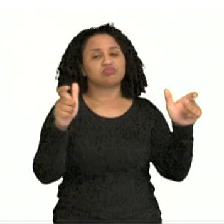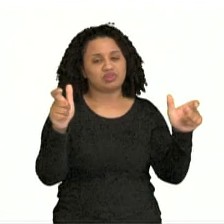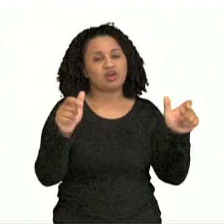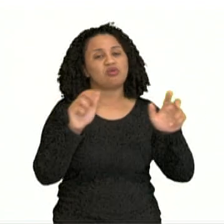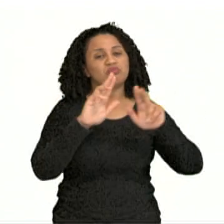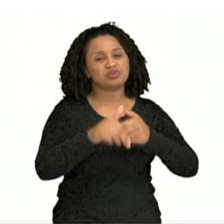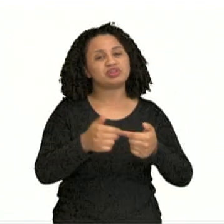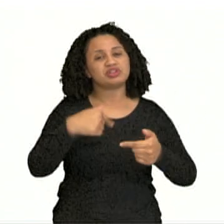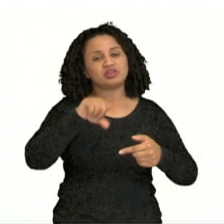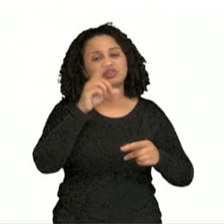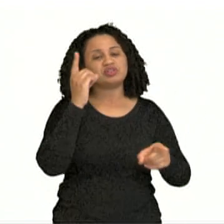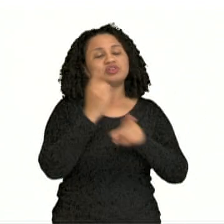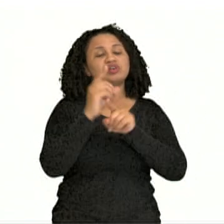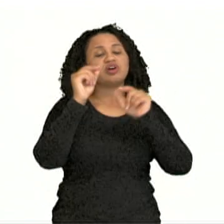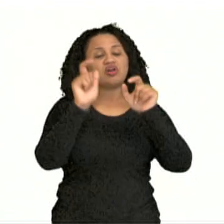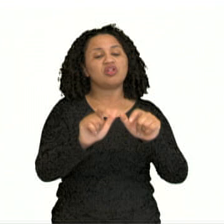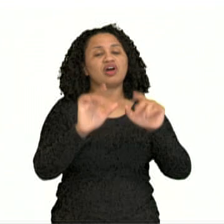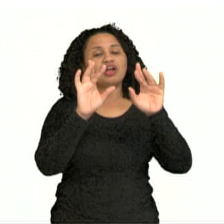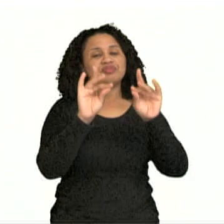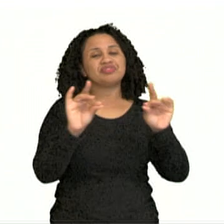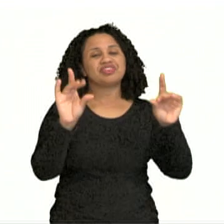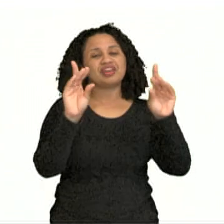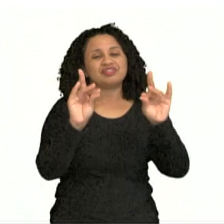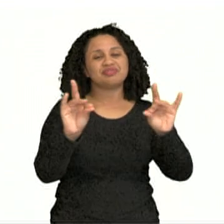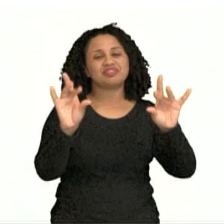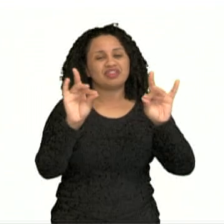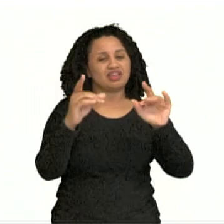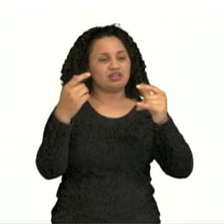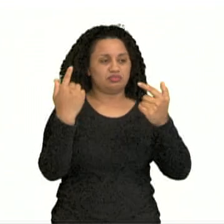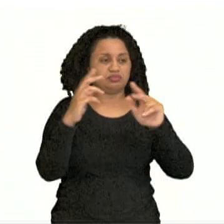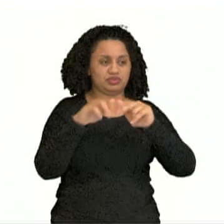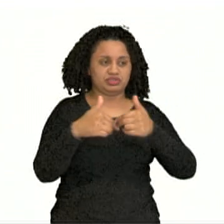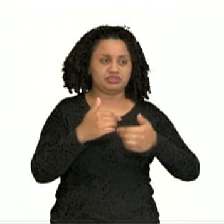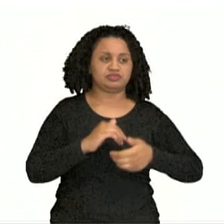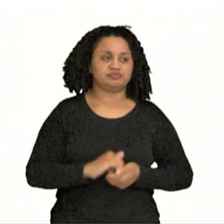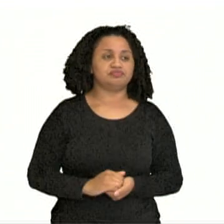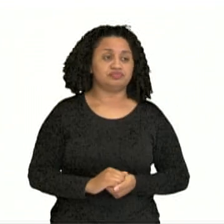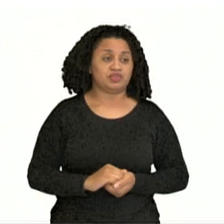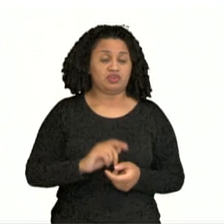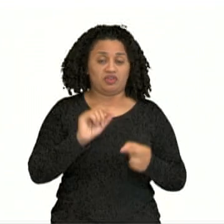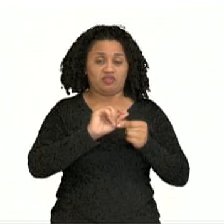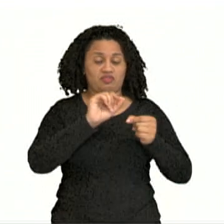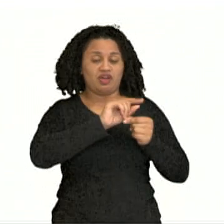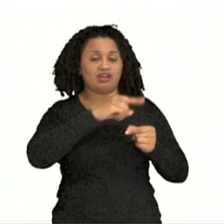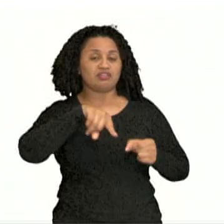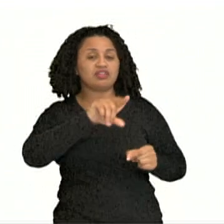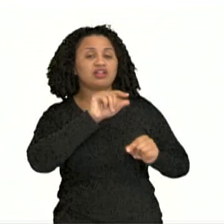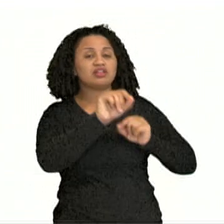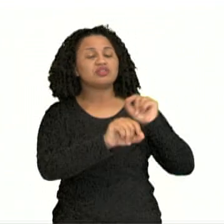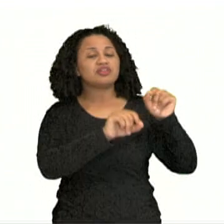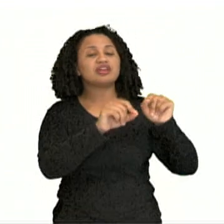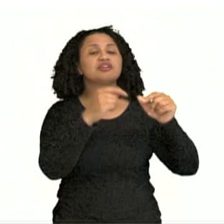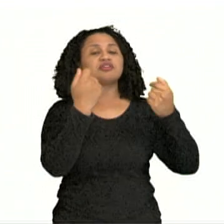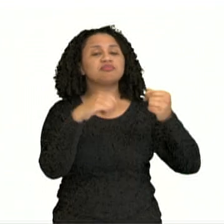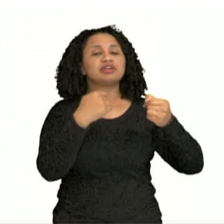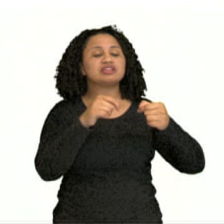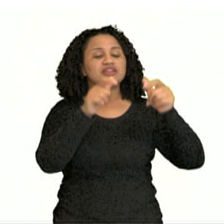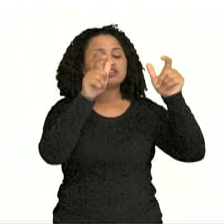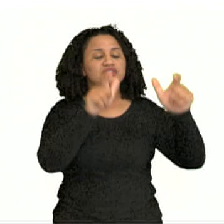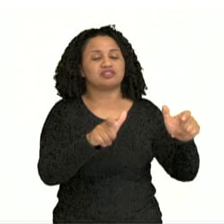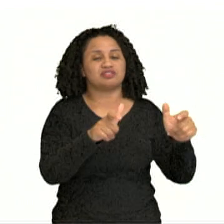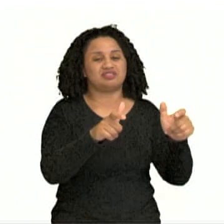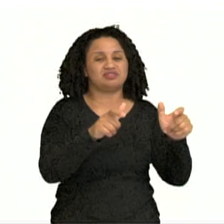que nós encontramos ela em ambientes úmidos. O que as torna o quê? Dependente desse